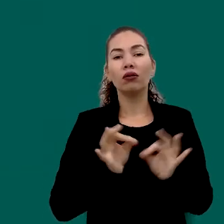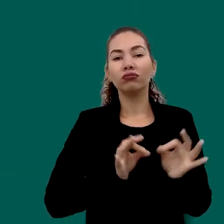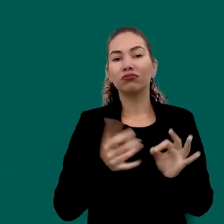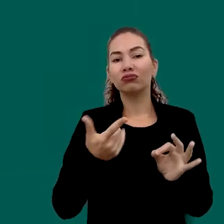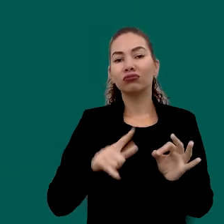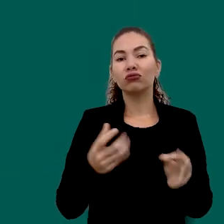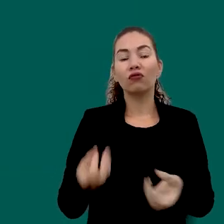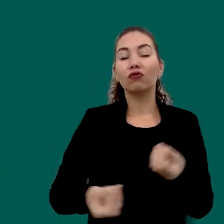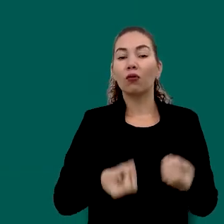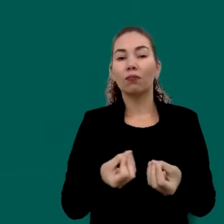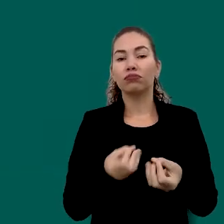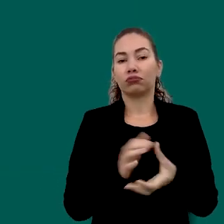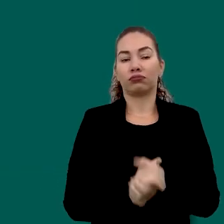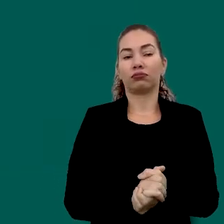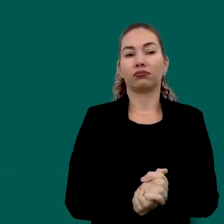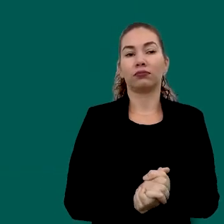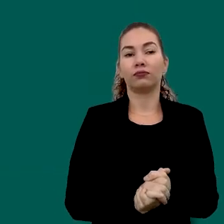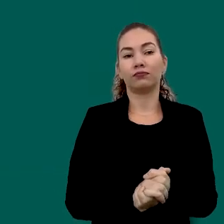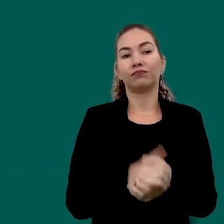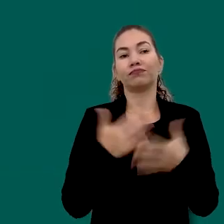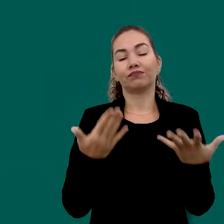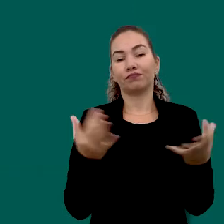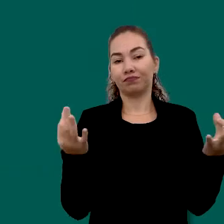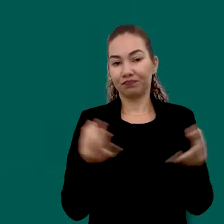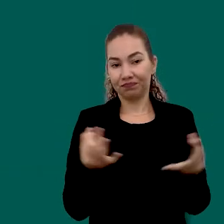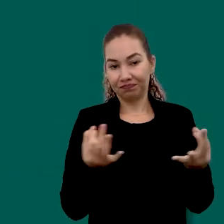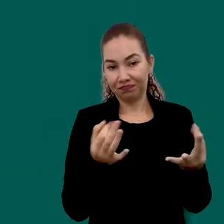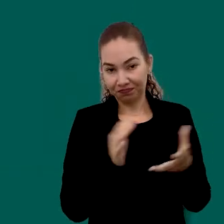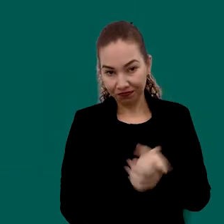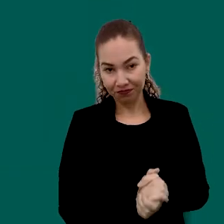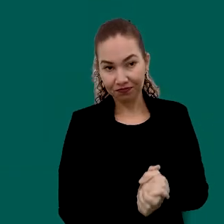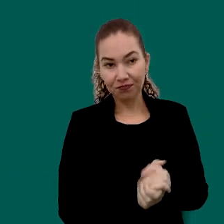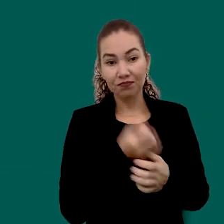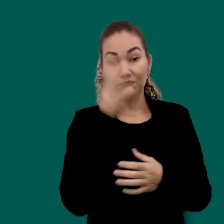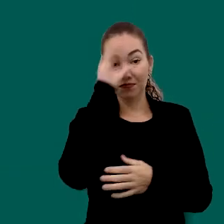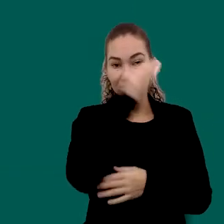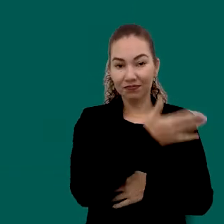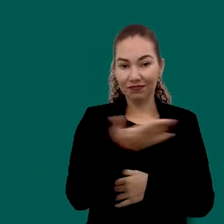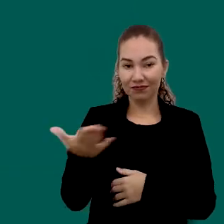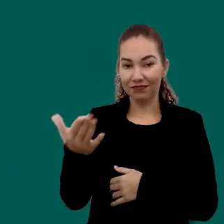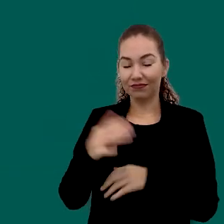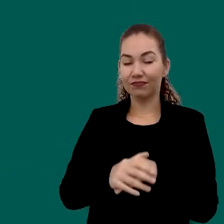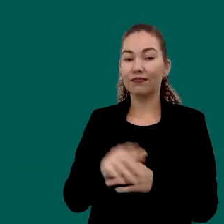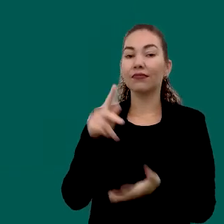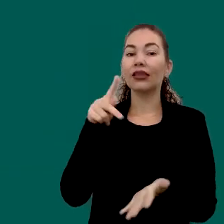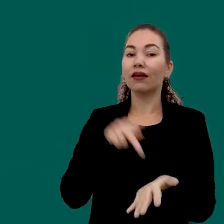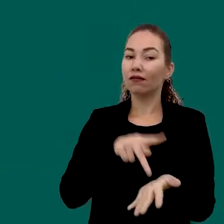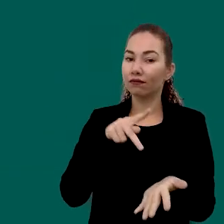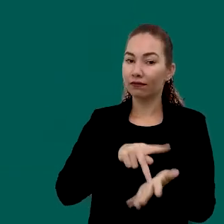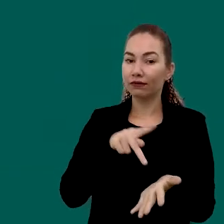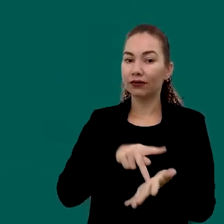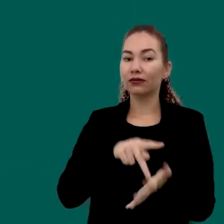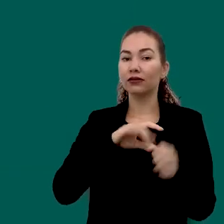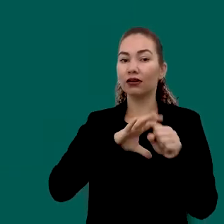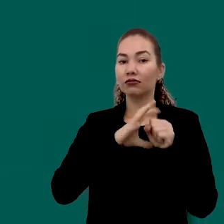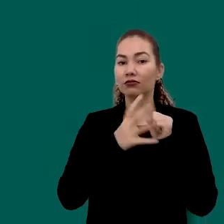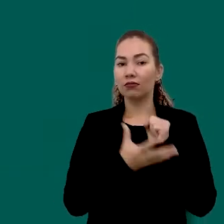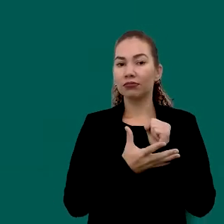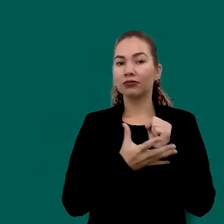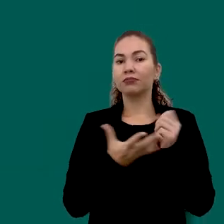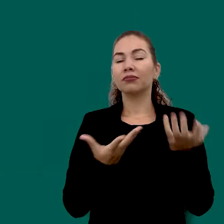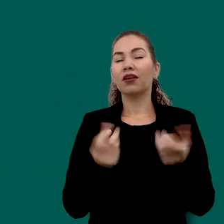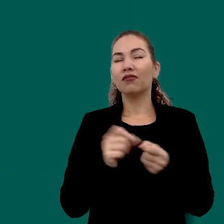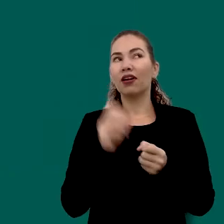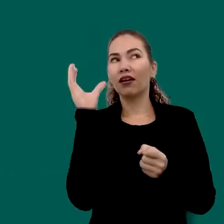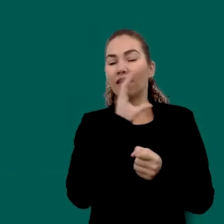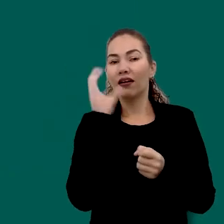depois vai para o Cássio, vamos lá. Perfeito, pessoal. Então, boa noite a todos. Realmente, a pandemia ela acelerou muito esse processo